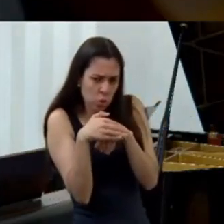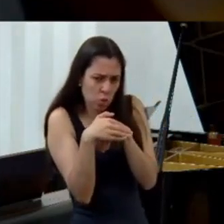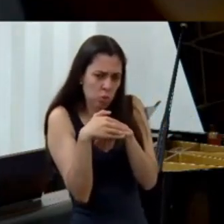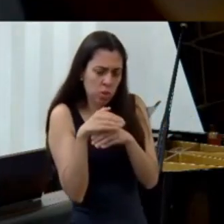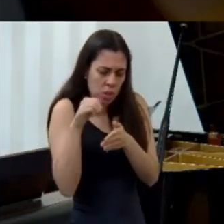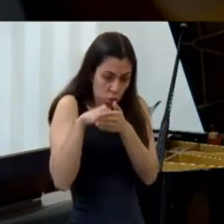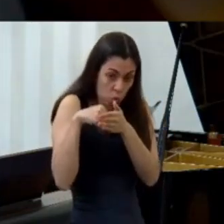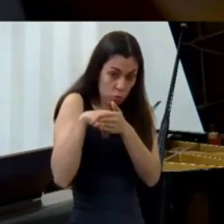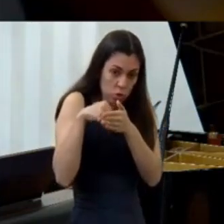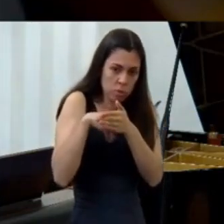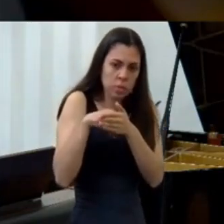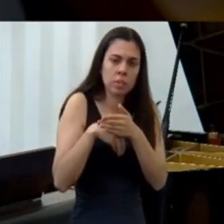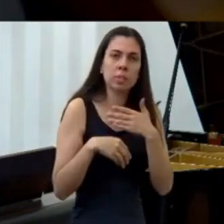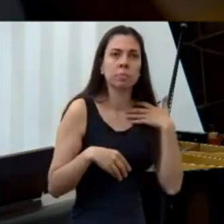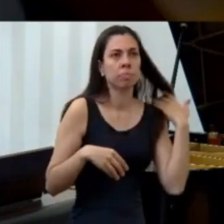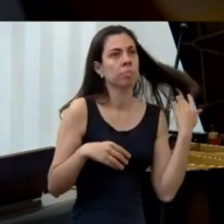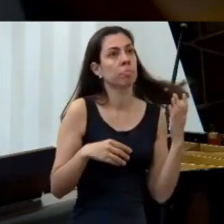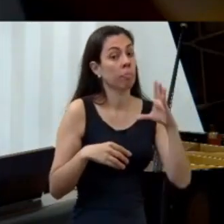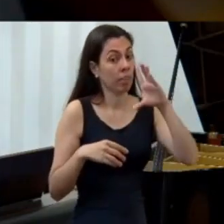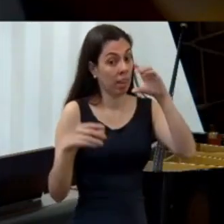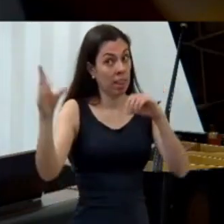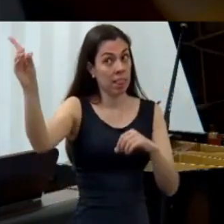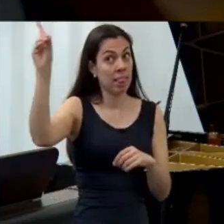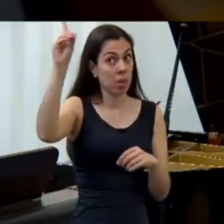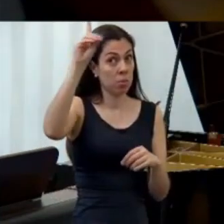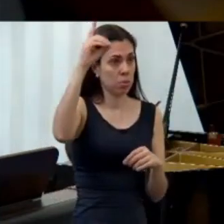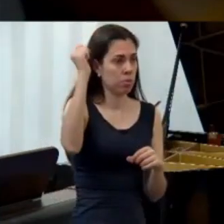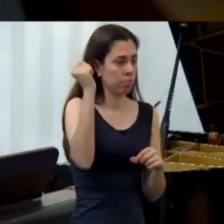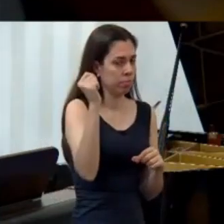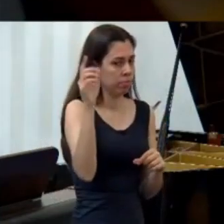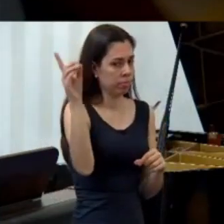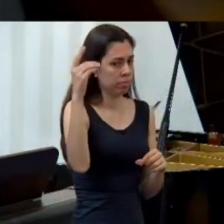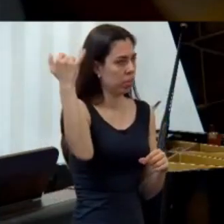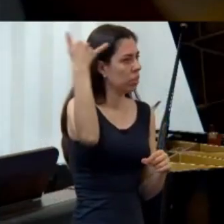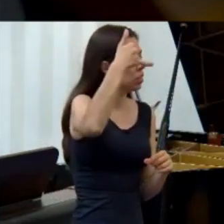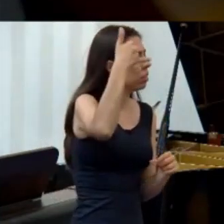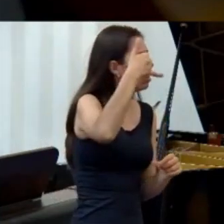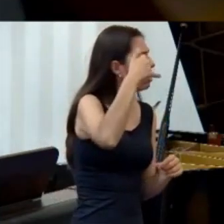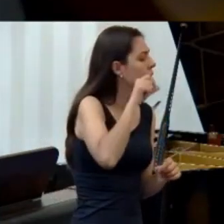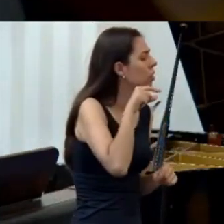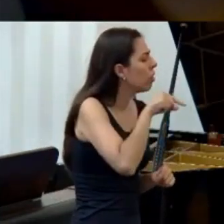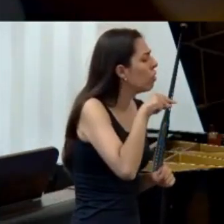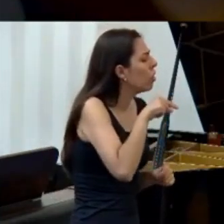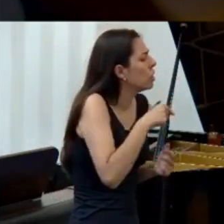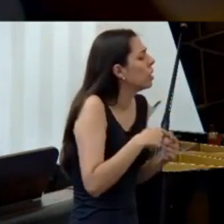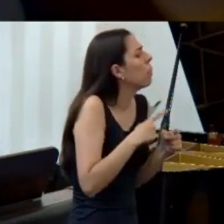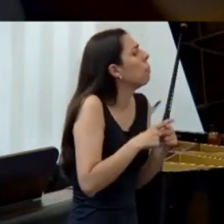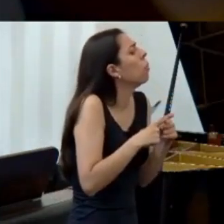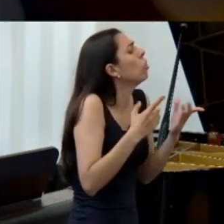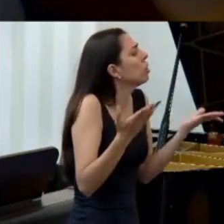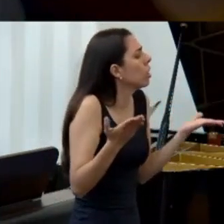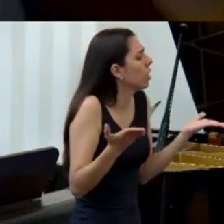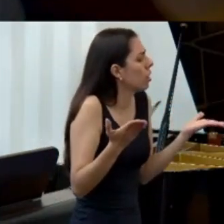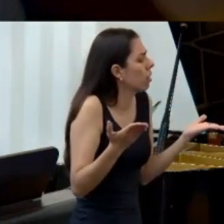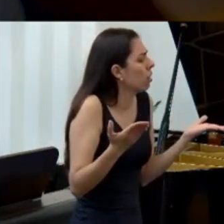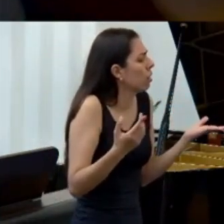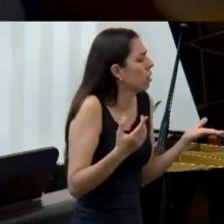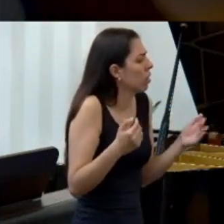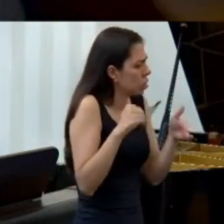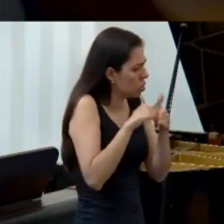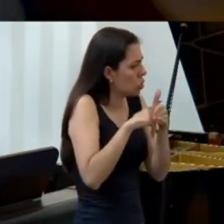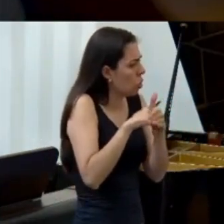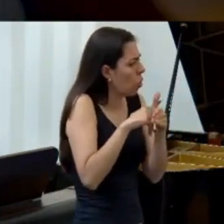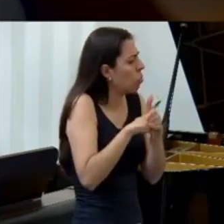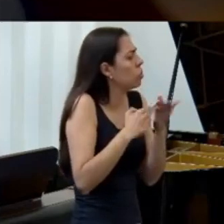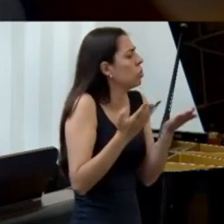pelo Senhor, Deus dos exércitos, porque os filhos de Israel deixaram a tua aliança, derribaram os teus altares, mataram os